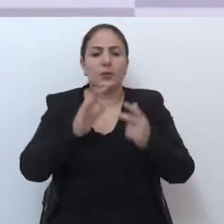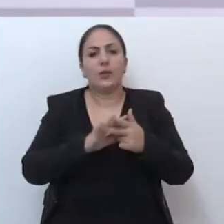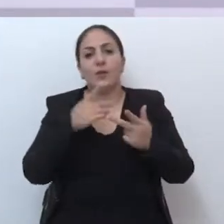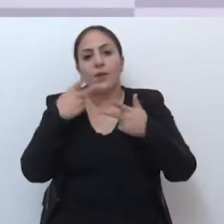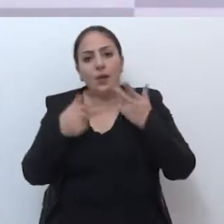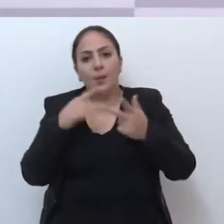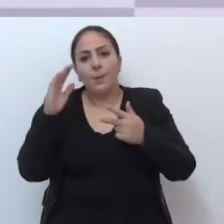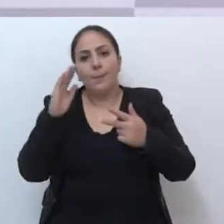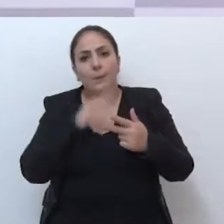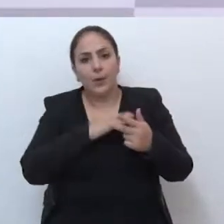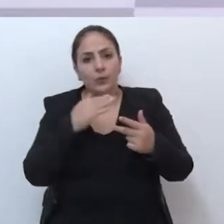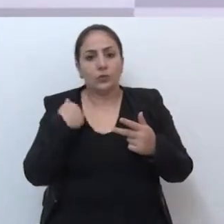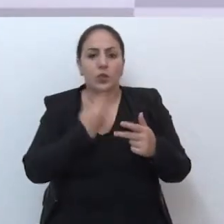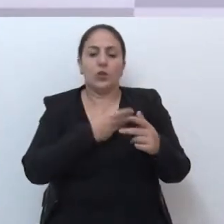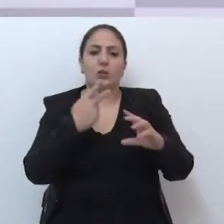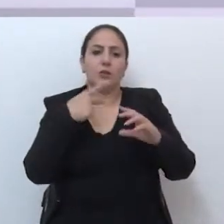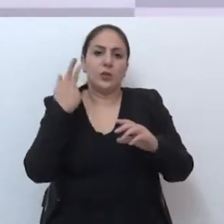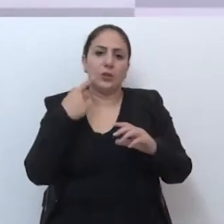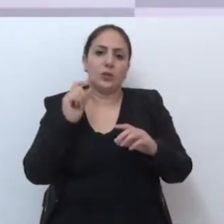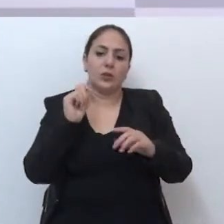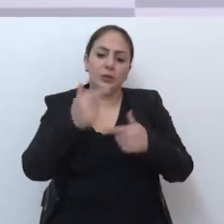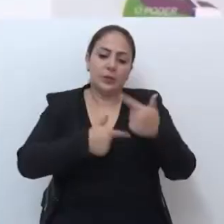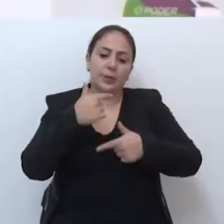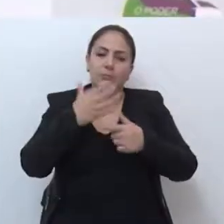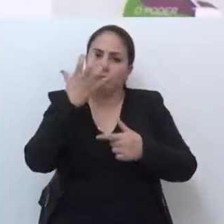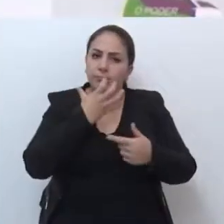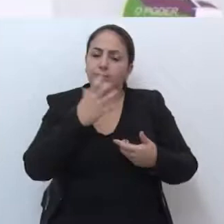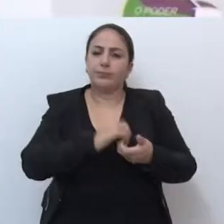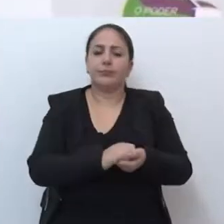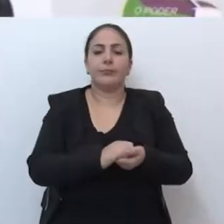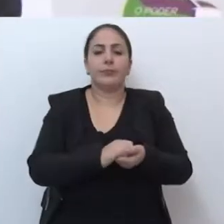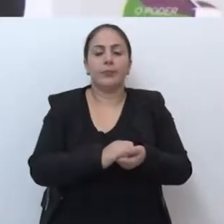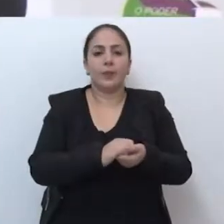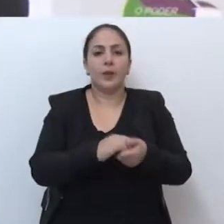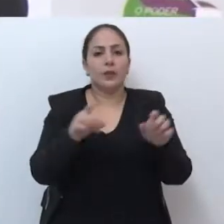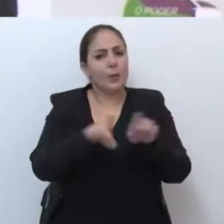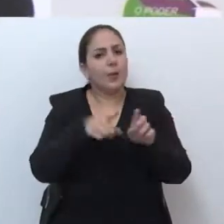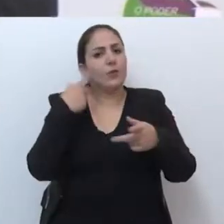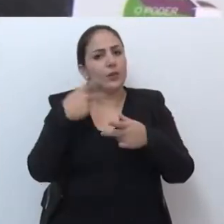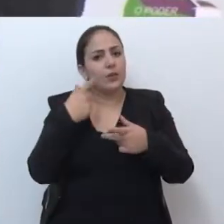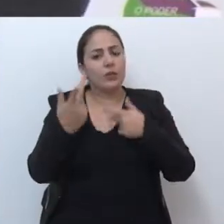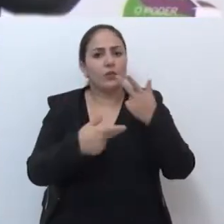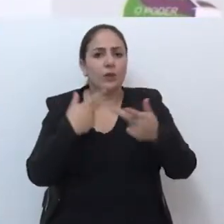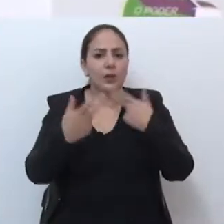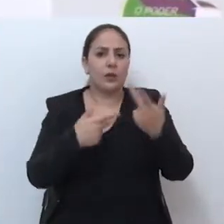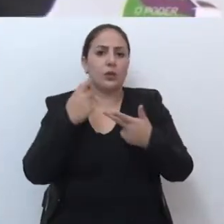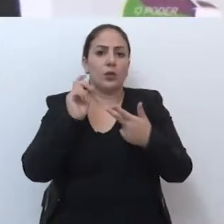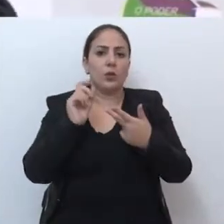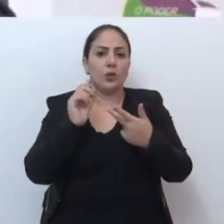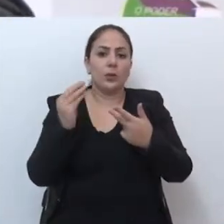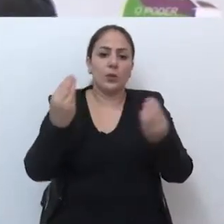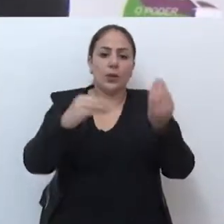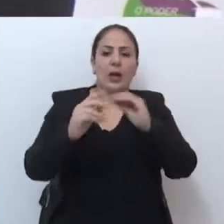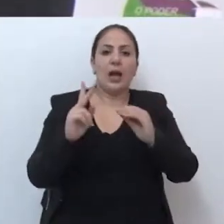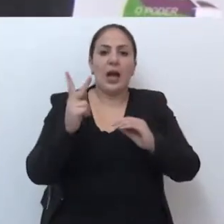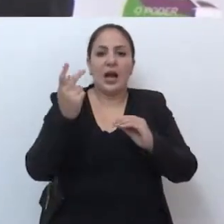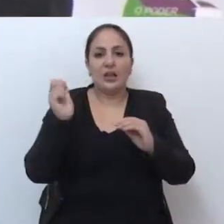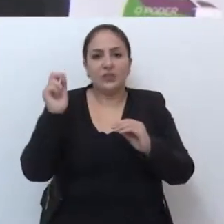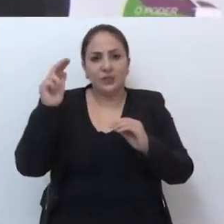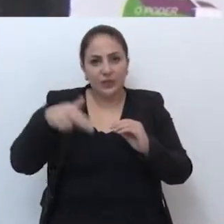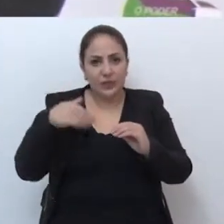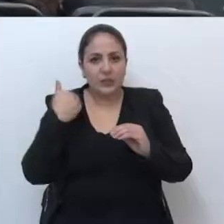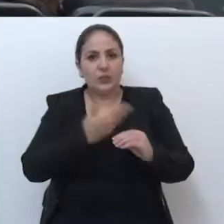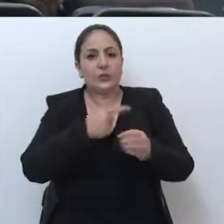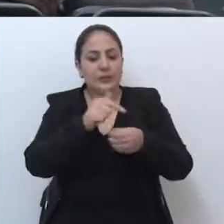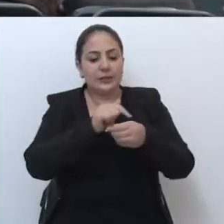Vereador, defamar nós vereadores aqui que trabalhamos sério. O parlamentar falou ainda sobre a instalação da Avan em nossa